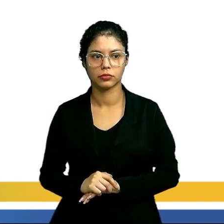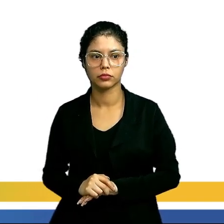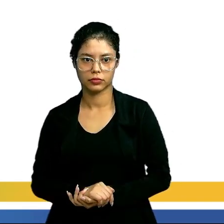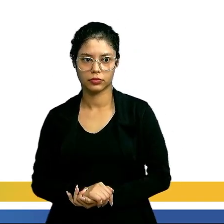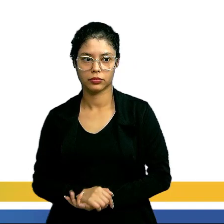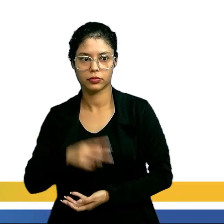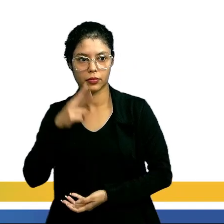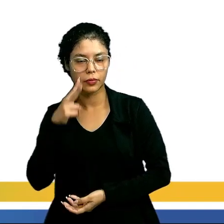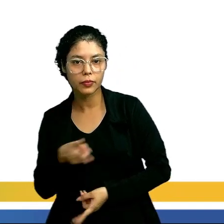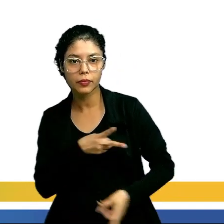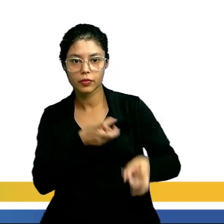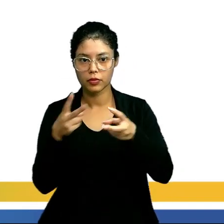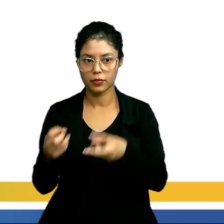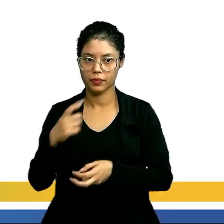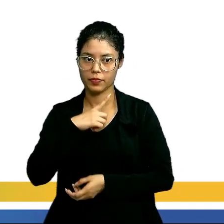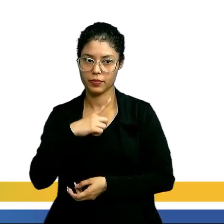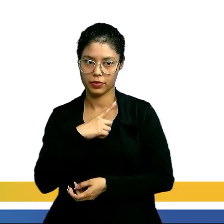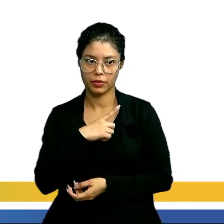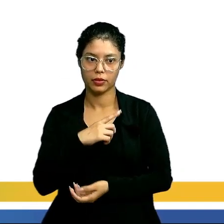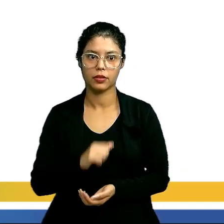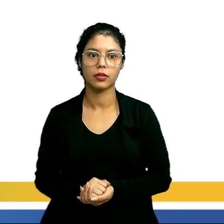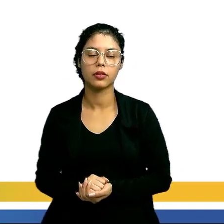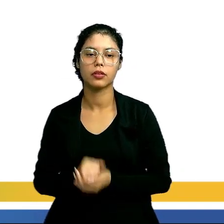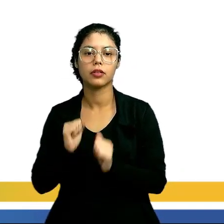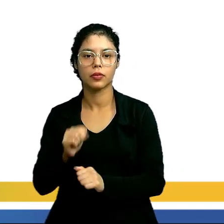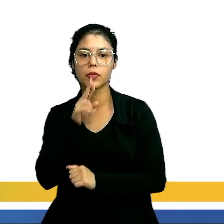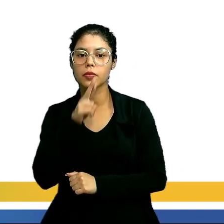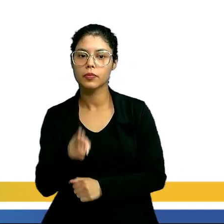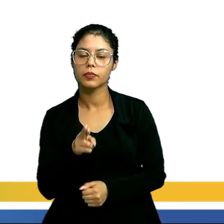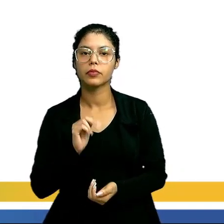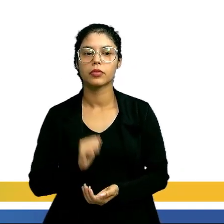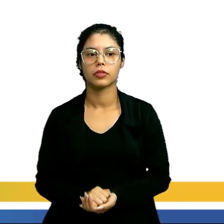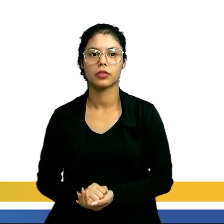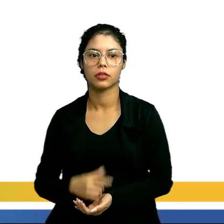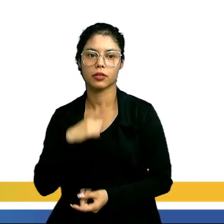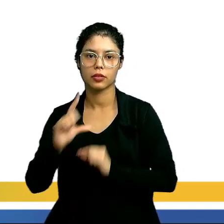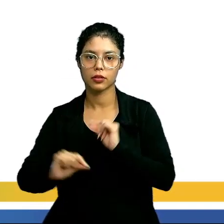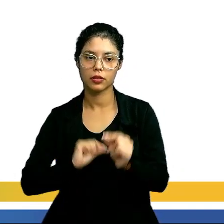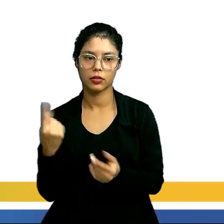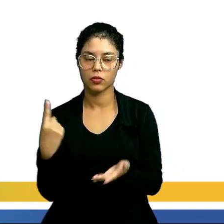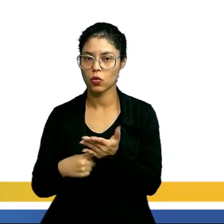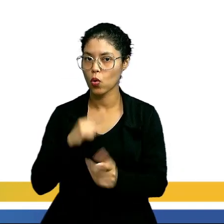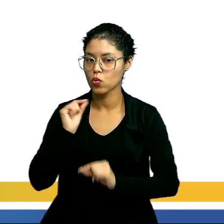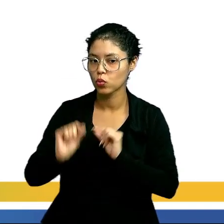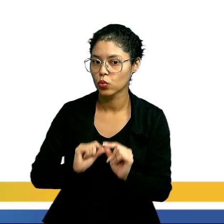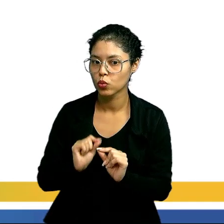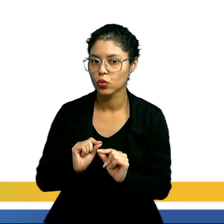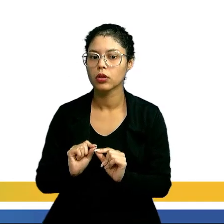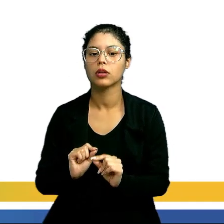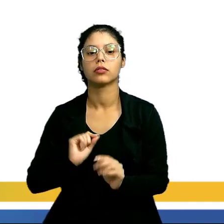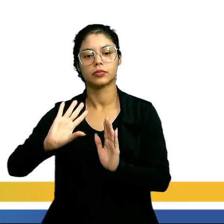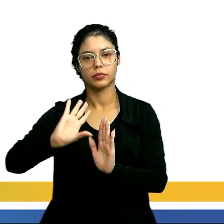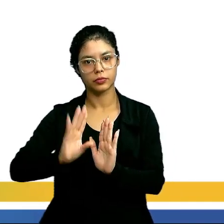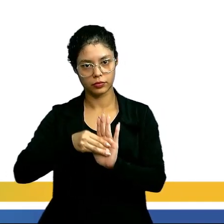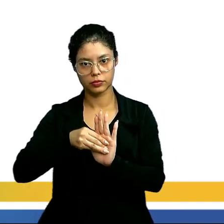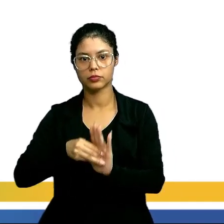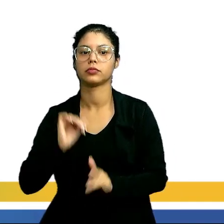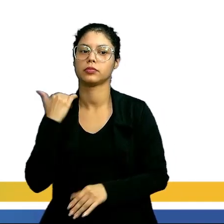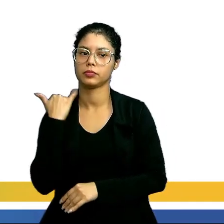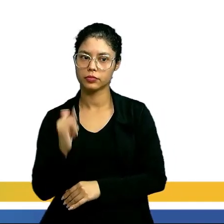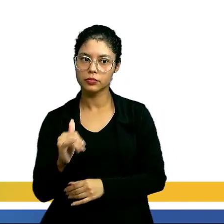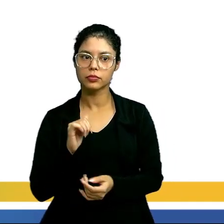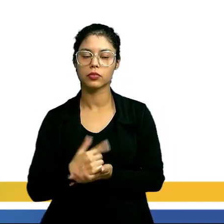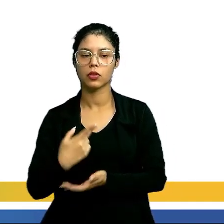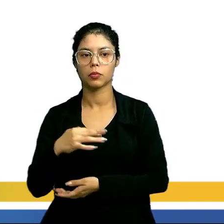d. A gente pode observar que, para que possamos resolver essa questão, temos de levar em consideração que aqui está sendo aplicado uma